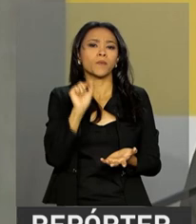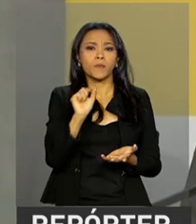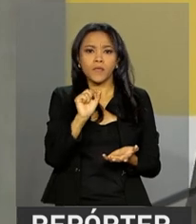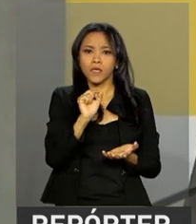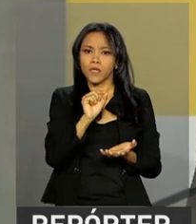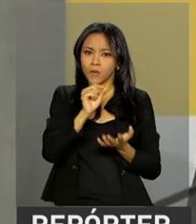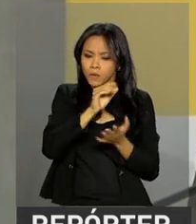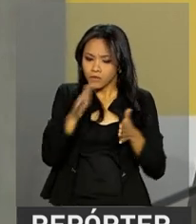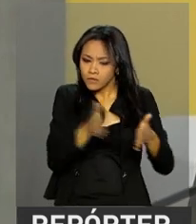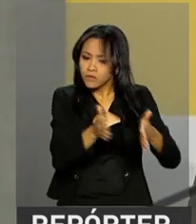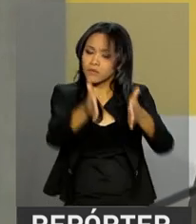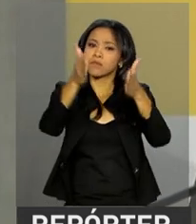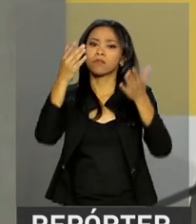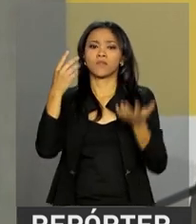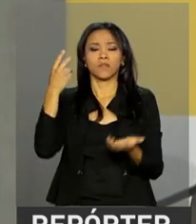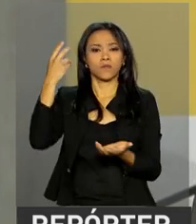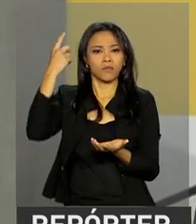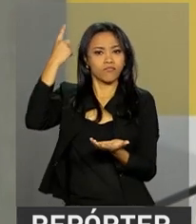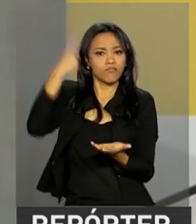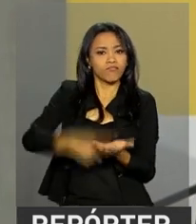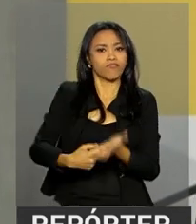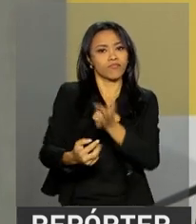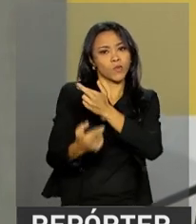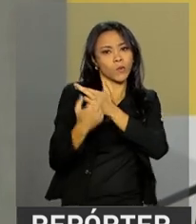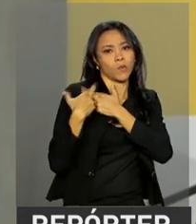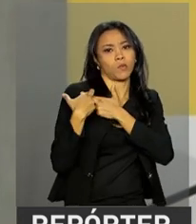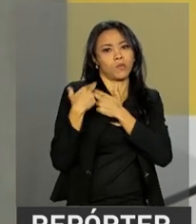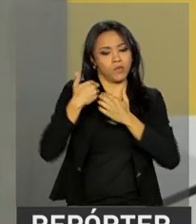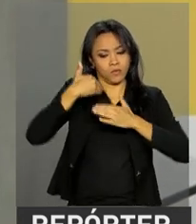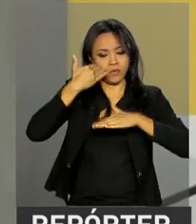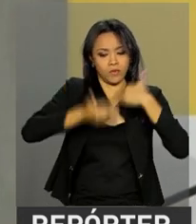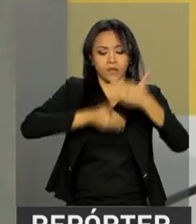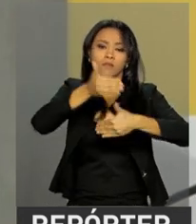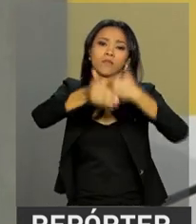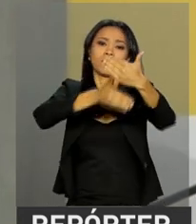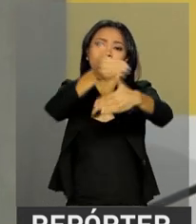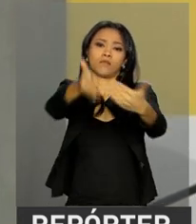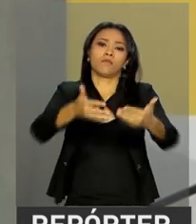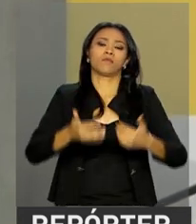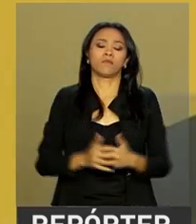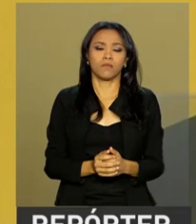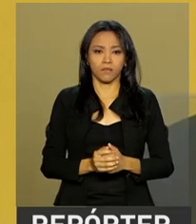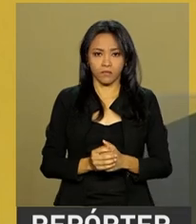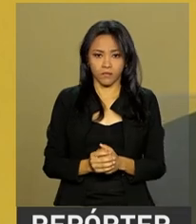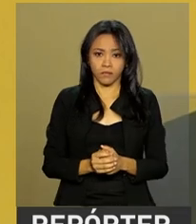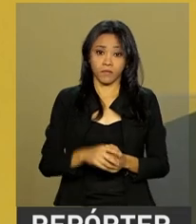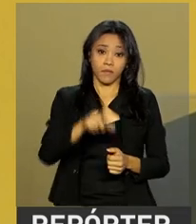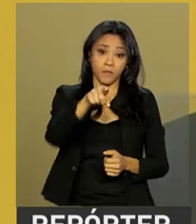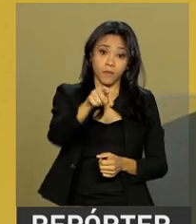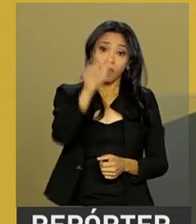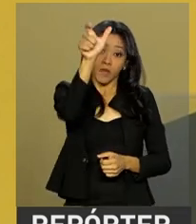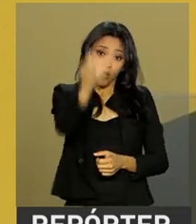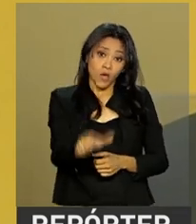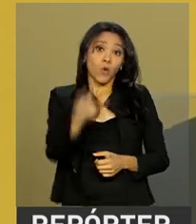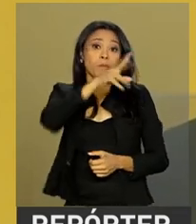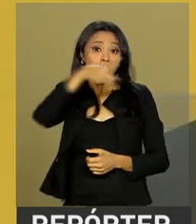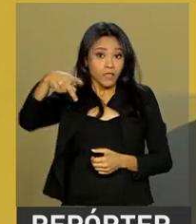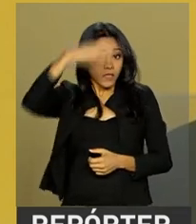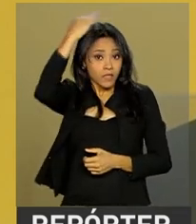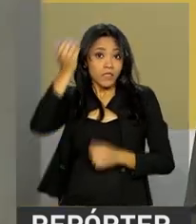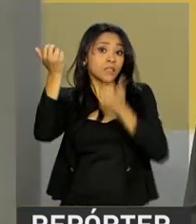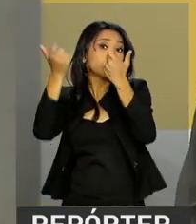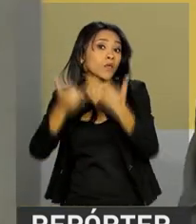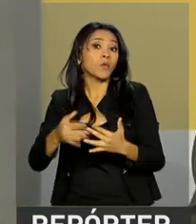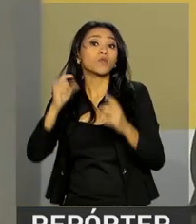da responsabilidade do crescimento e do desenvolvimento. O presidente também falou sobre